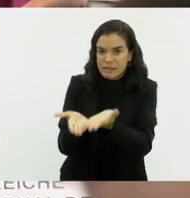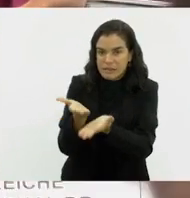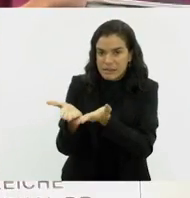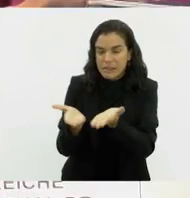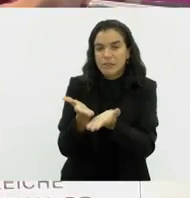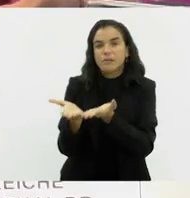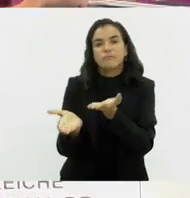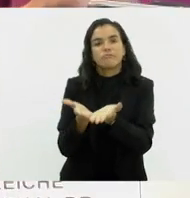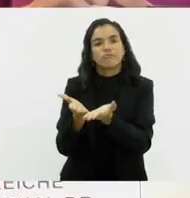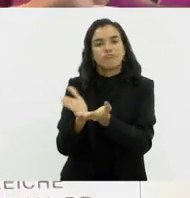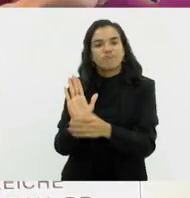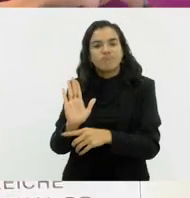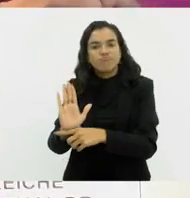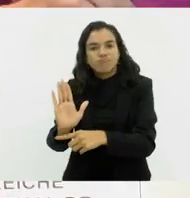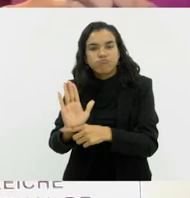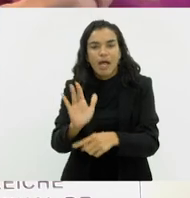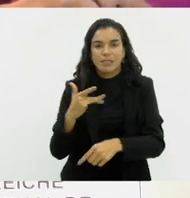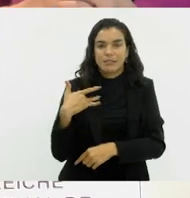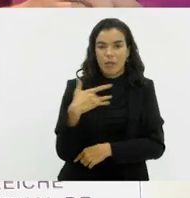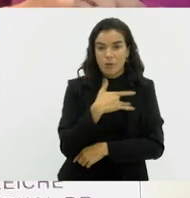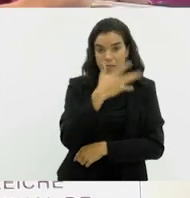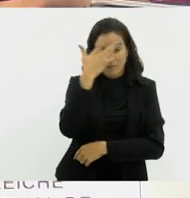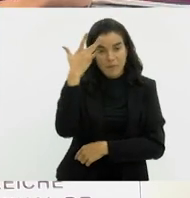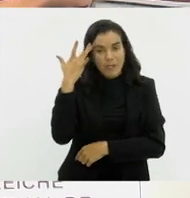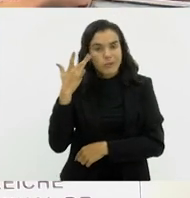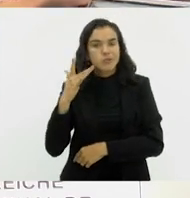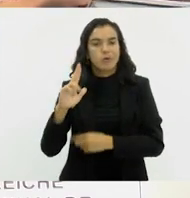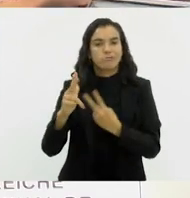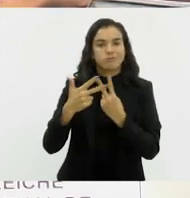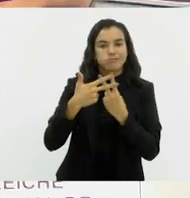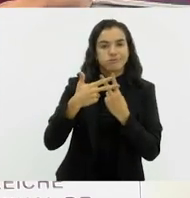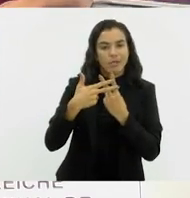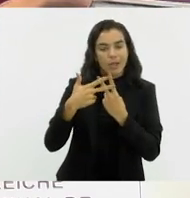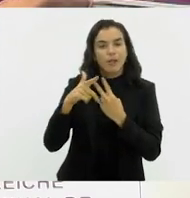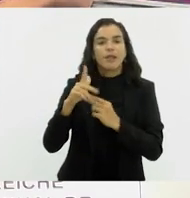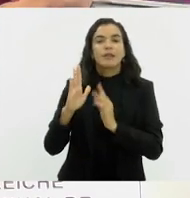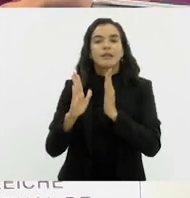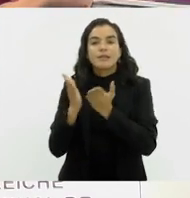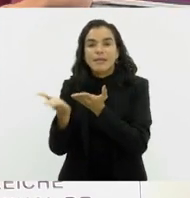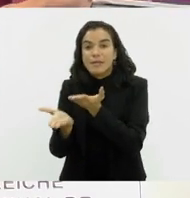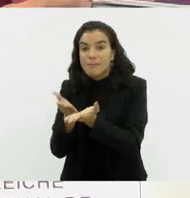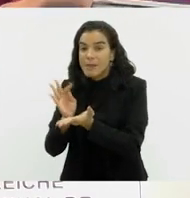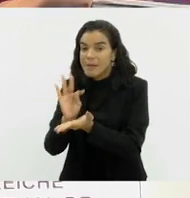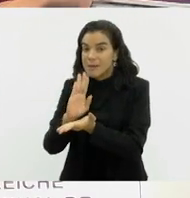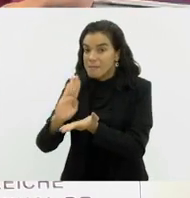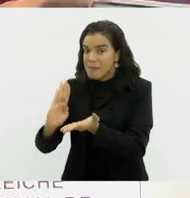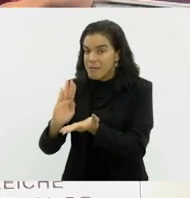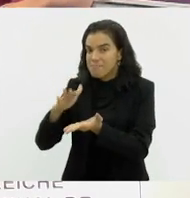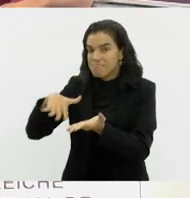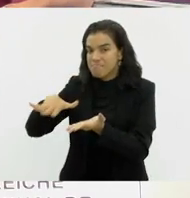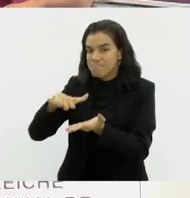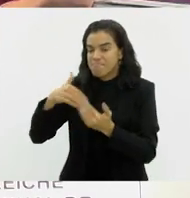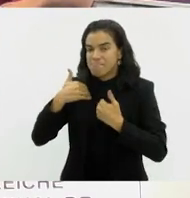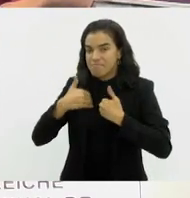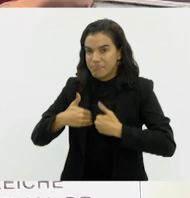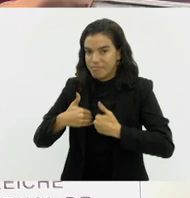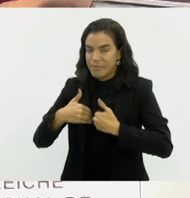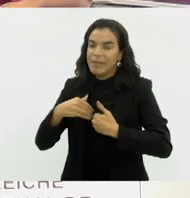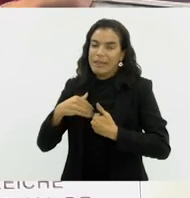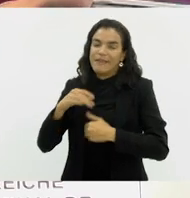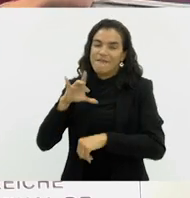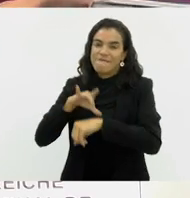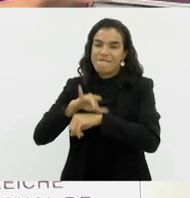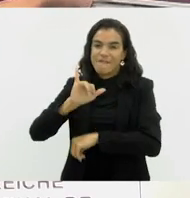a prestação da assistência à saúde das pessoas privadas de liberdade em tratamento de TB no sanatório penal. Isso foi um questionamento